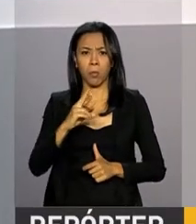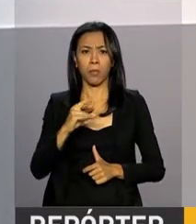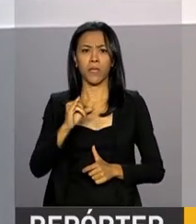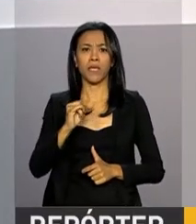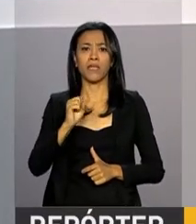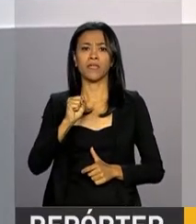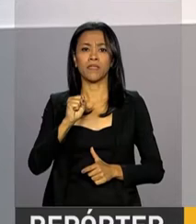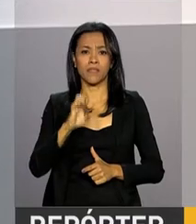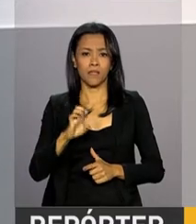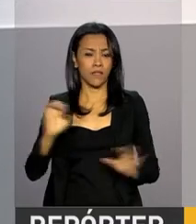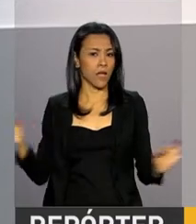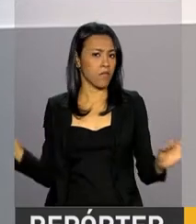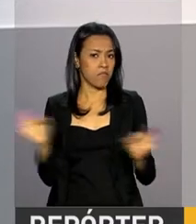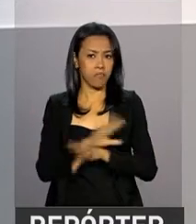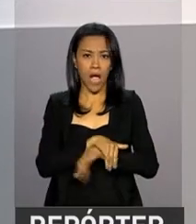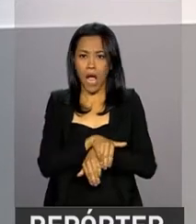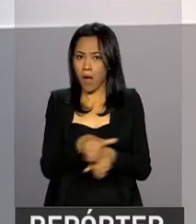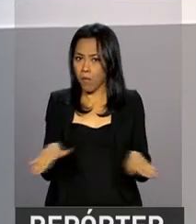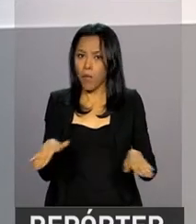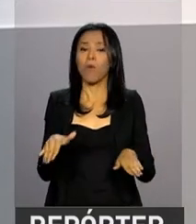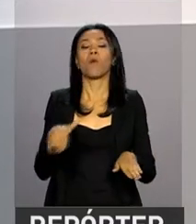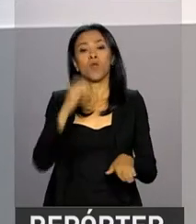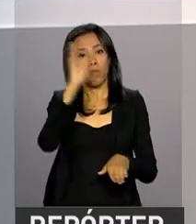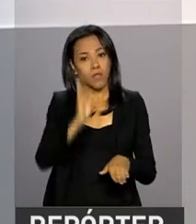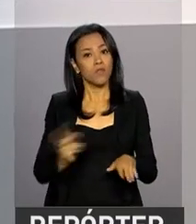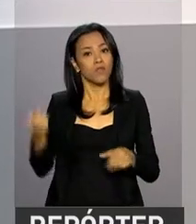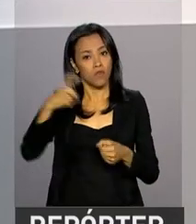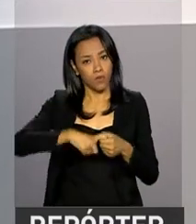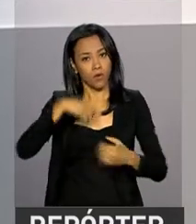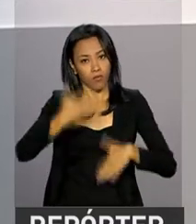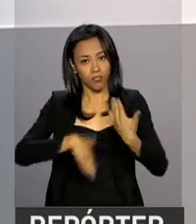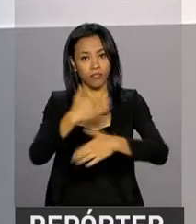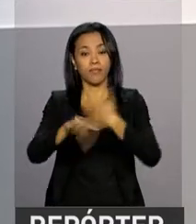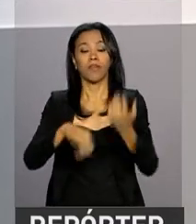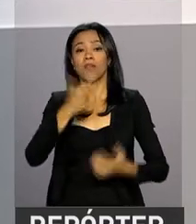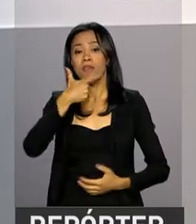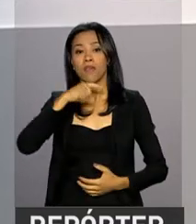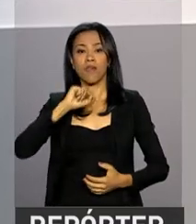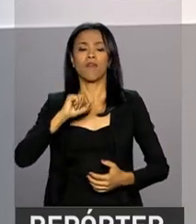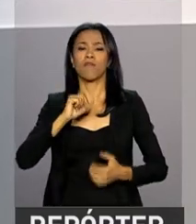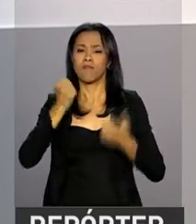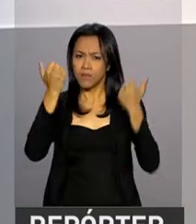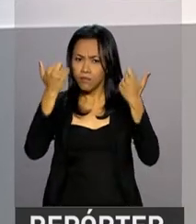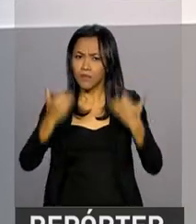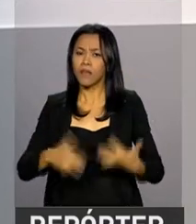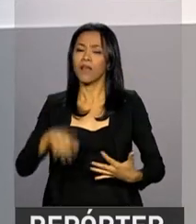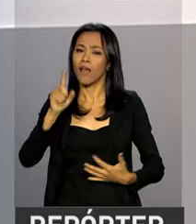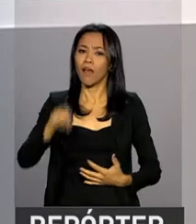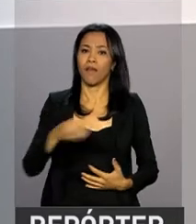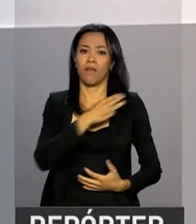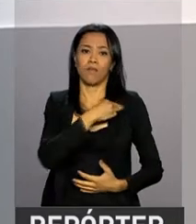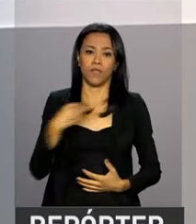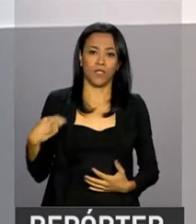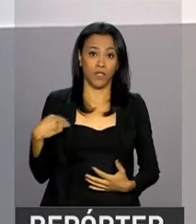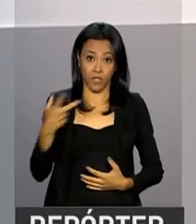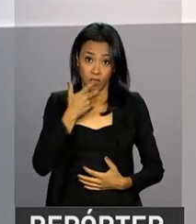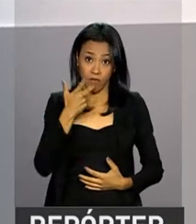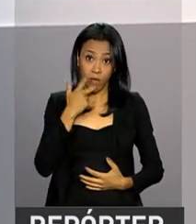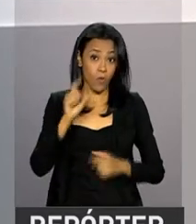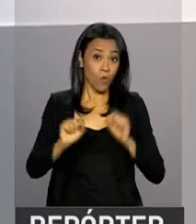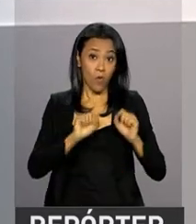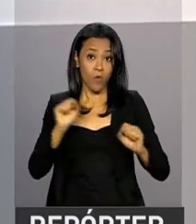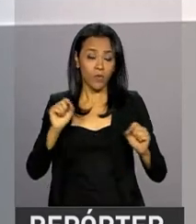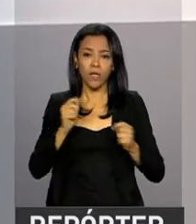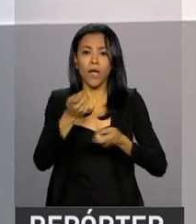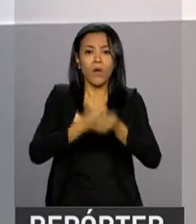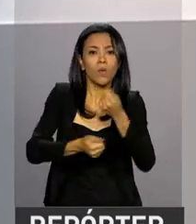brasil está crescendo quem garante é o ministro da fazenda e henrique meirelles nesta segunda feira ele falou da situação econômica do país e